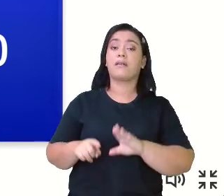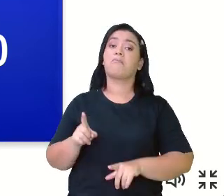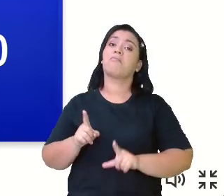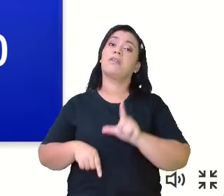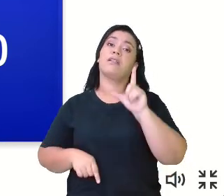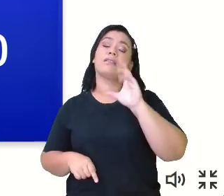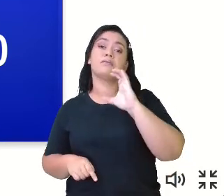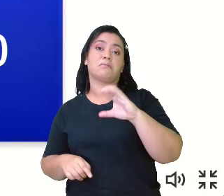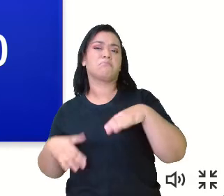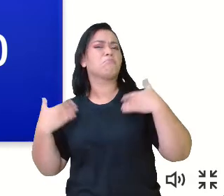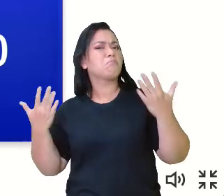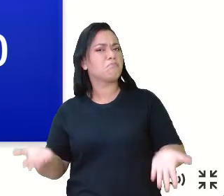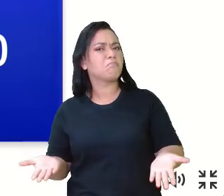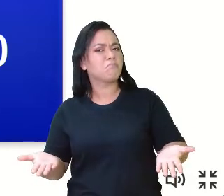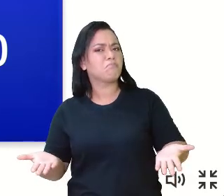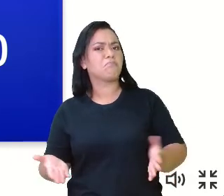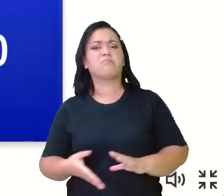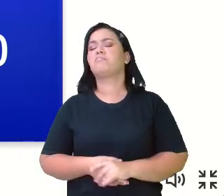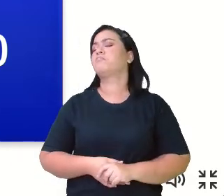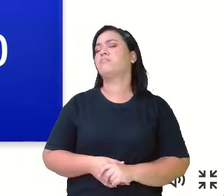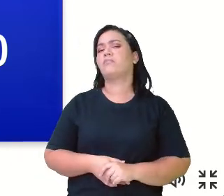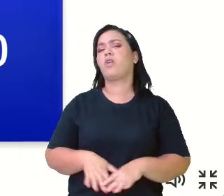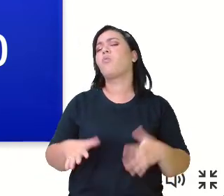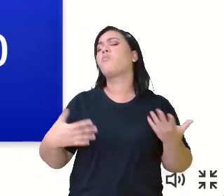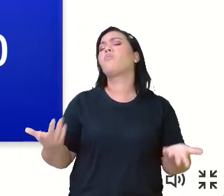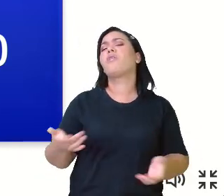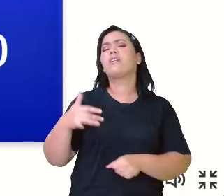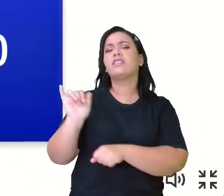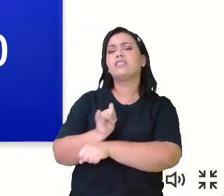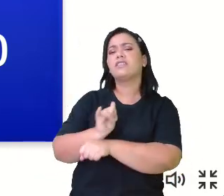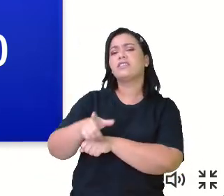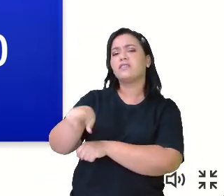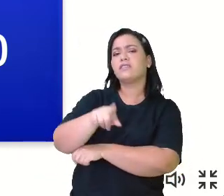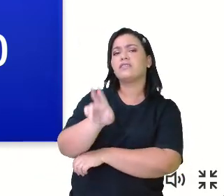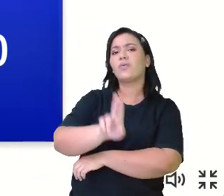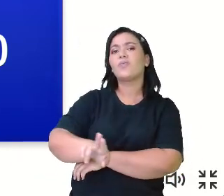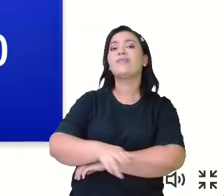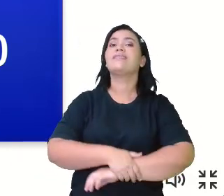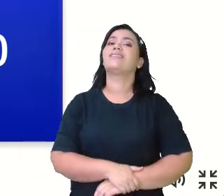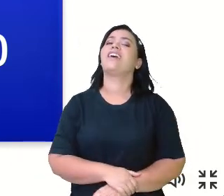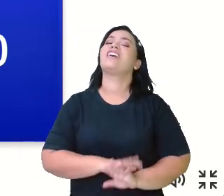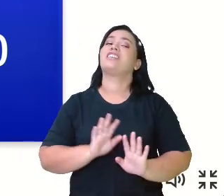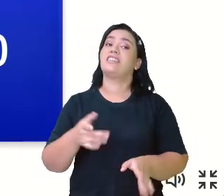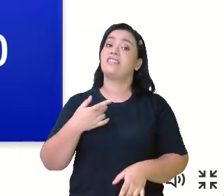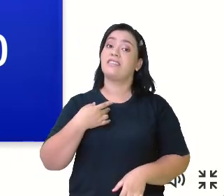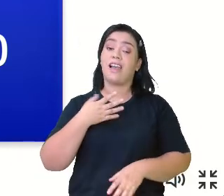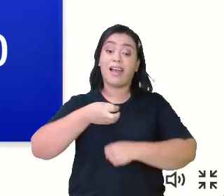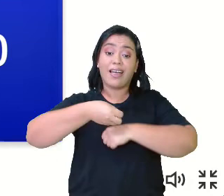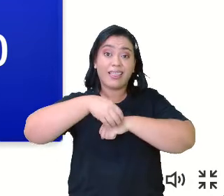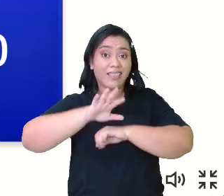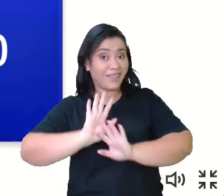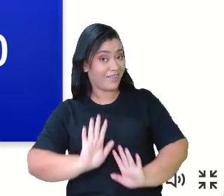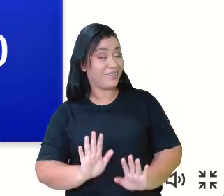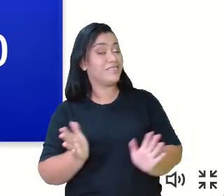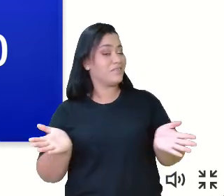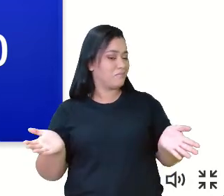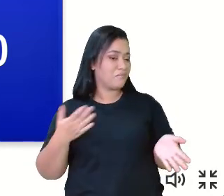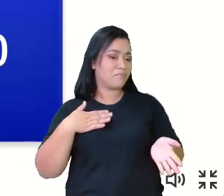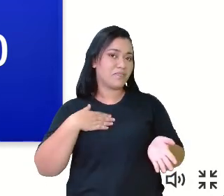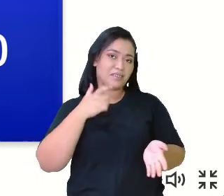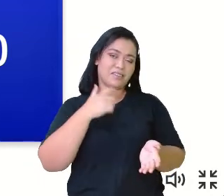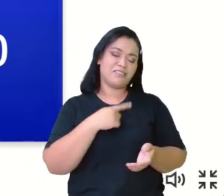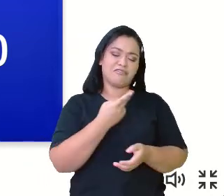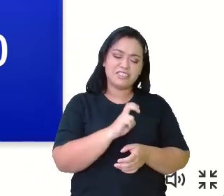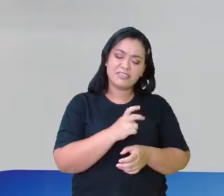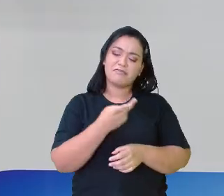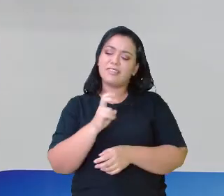é 150? E aí, qual é a estratégia que você vai usar? Eu já dei a dica da minha aqui. Eu saio juntando aqui, 25 mais 25